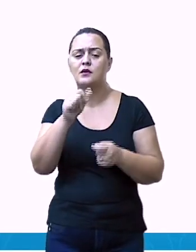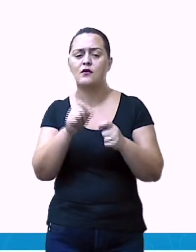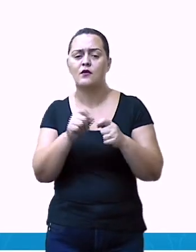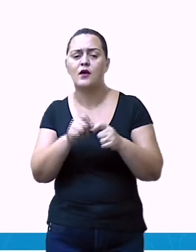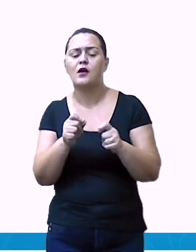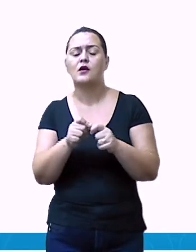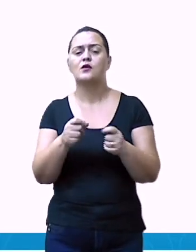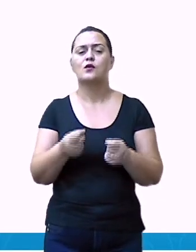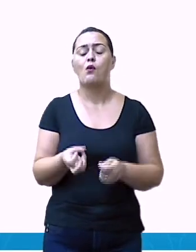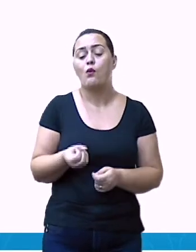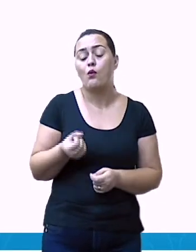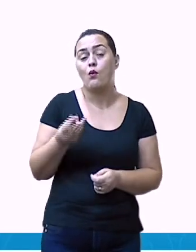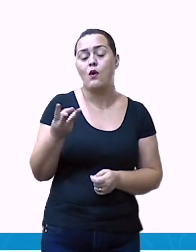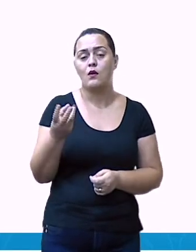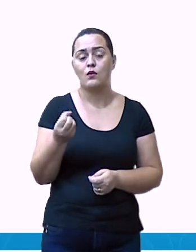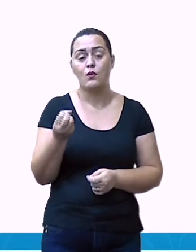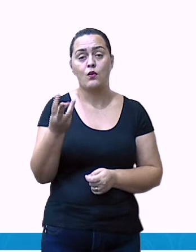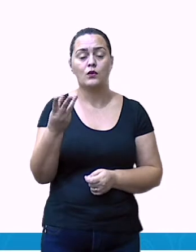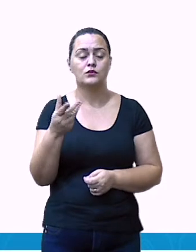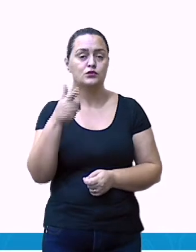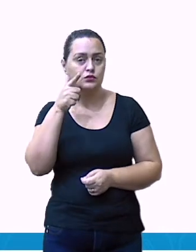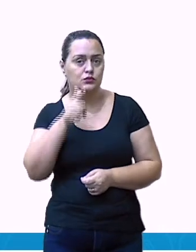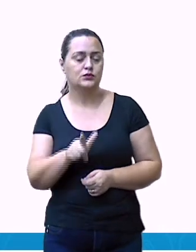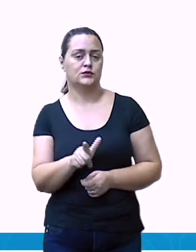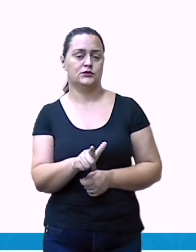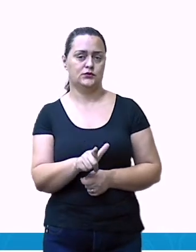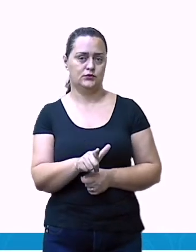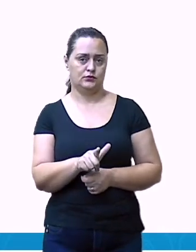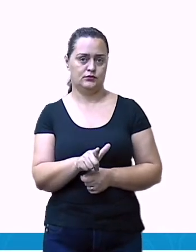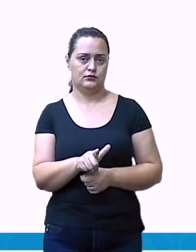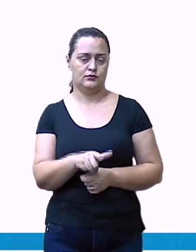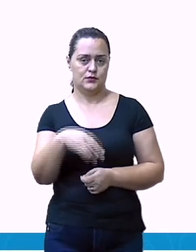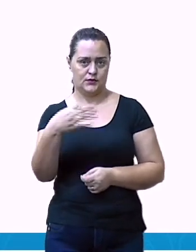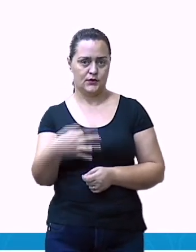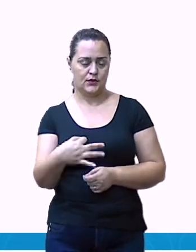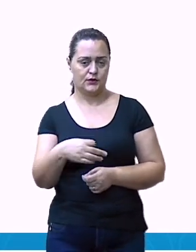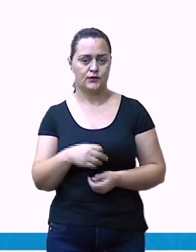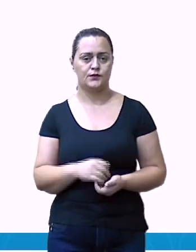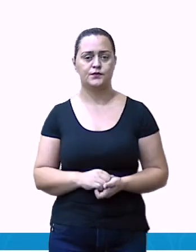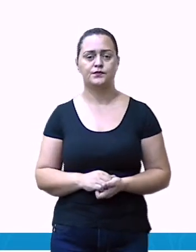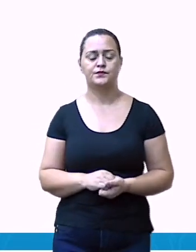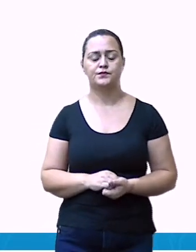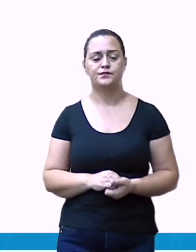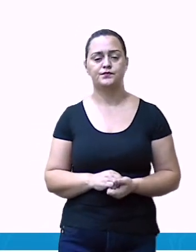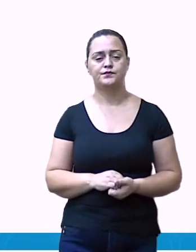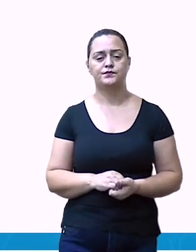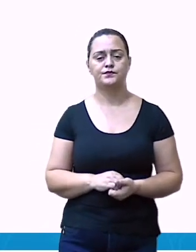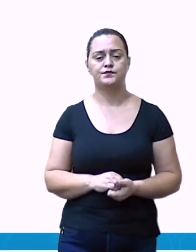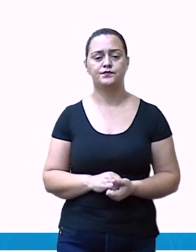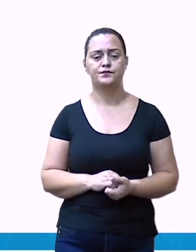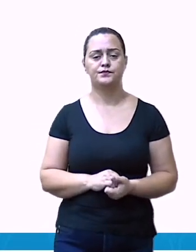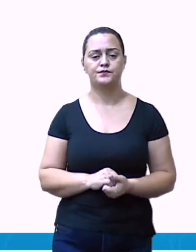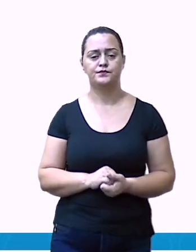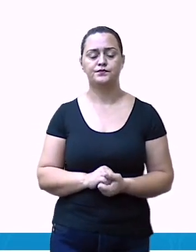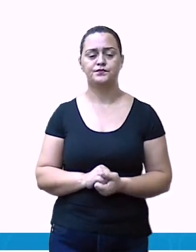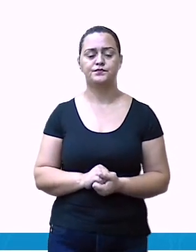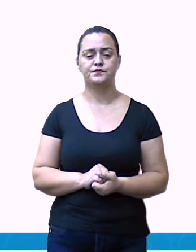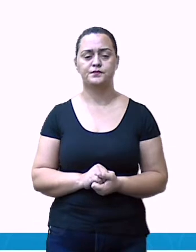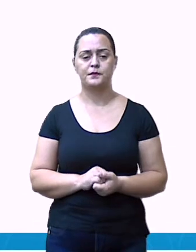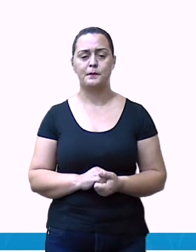quinto exercício, 1,9 de ponto. Certo? Esse ali foi os pontos que ela